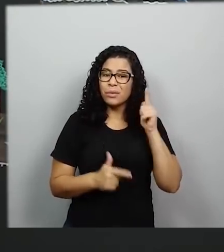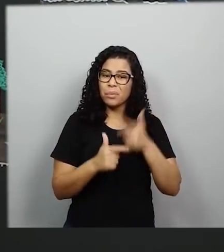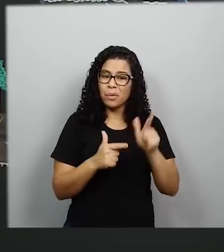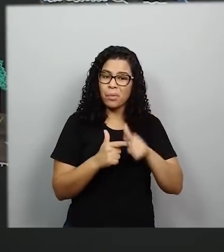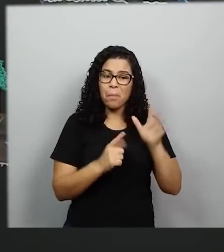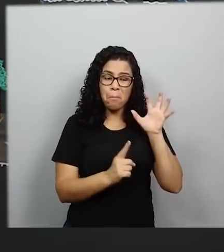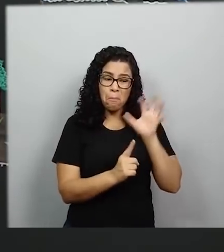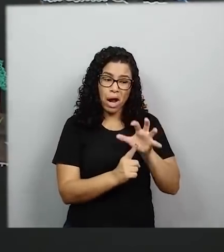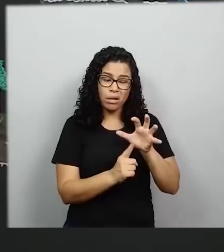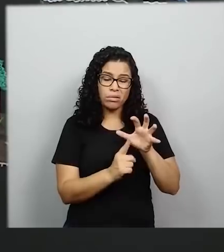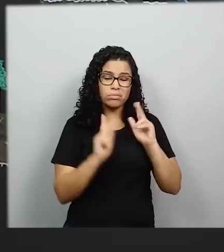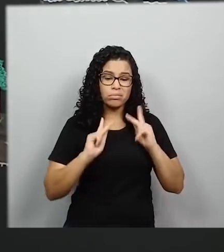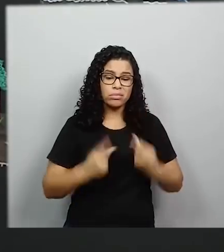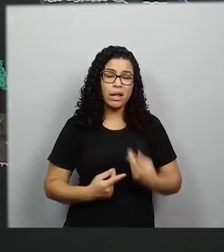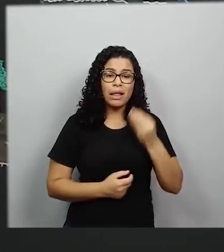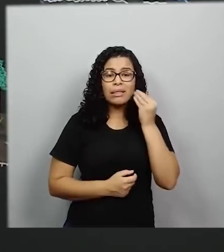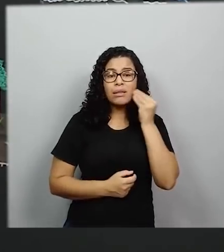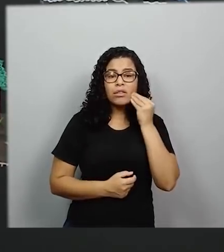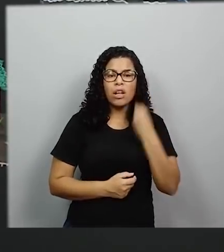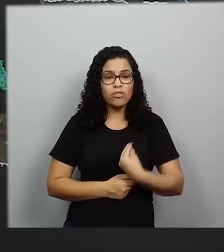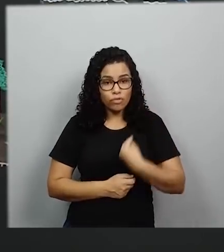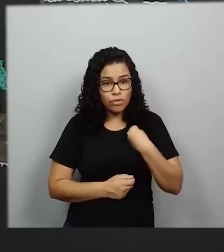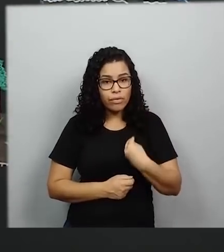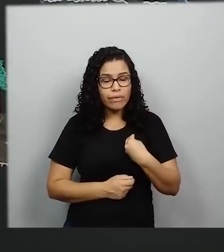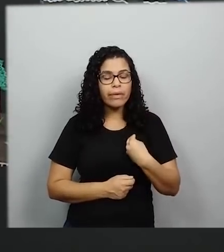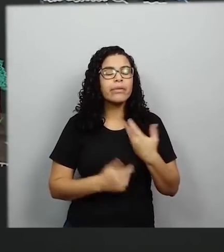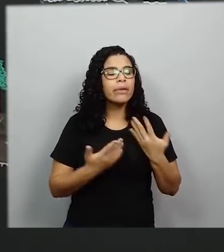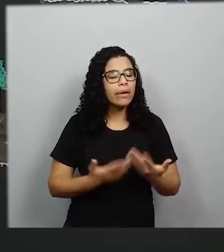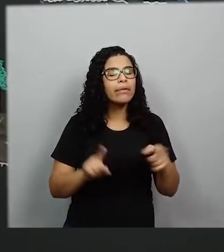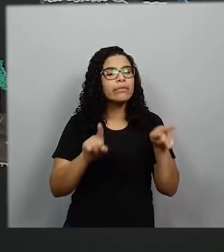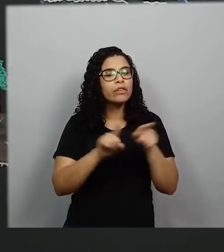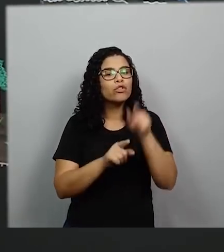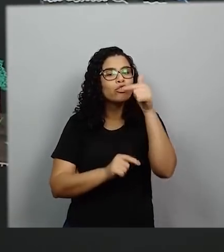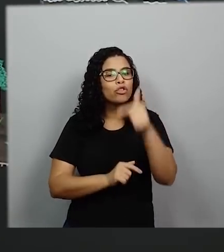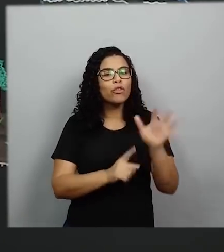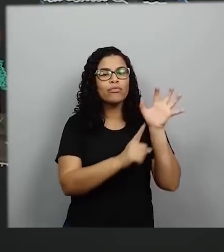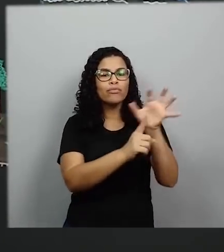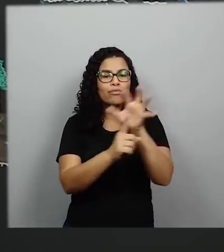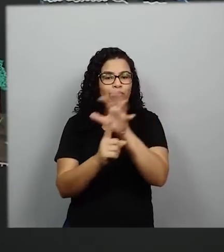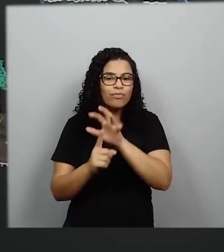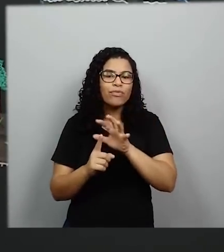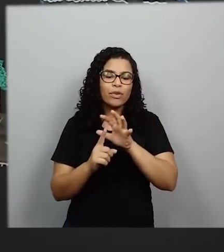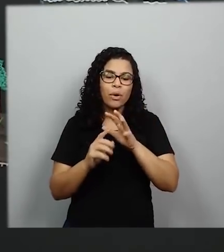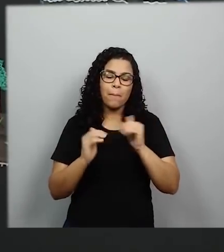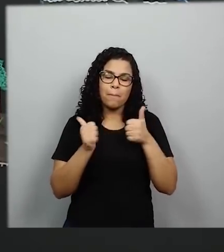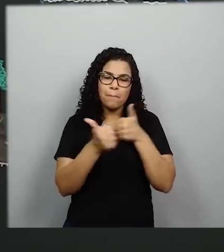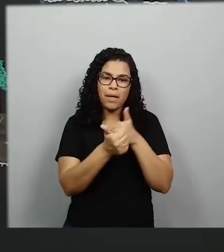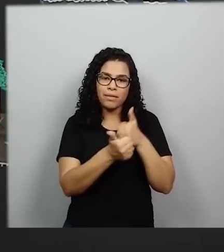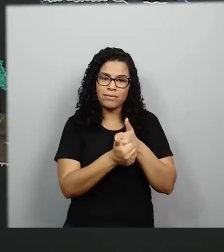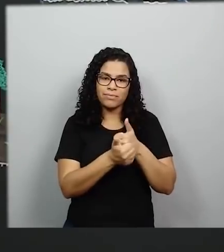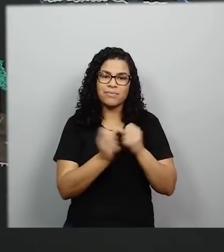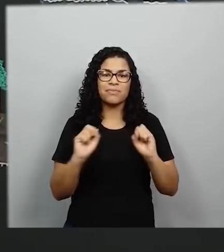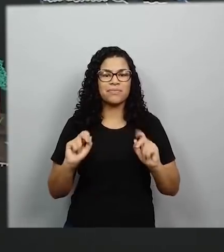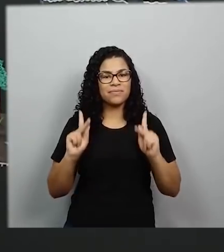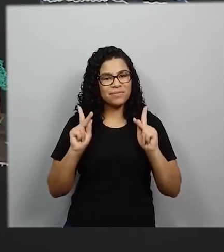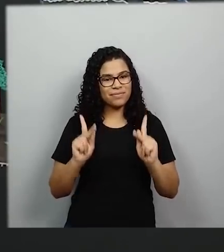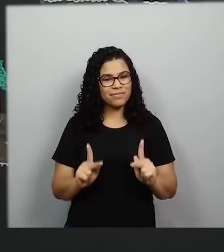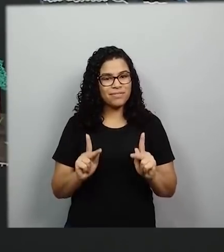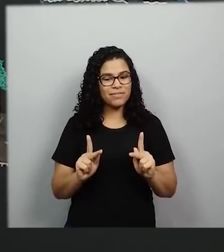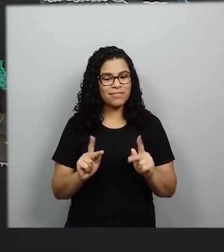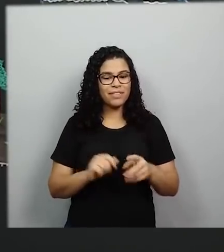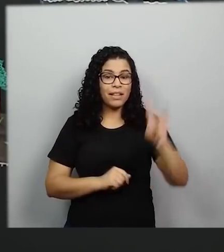humano, numa tentativa de sobrevivência, ele vai acabar impactando os outros seres à sua volta. Tranquilo?